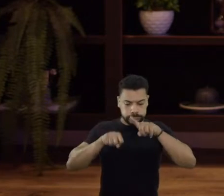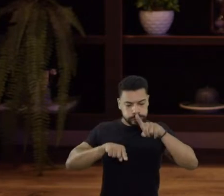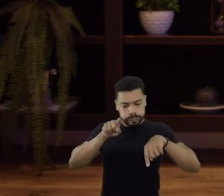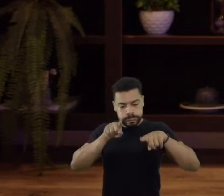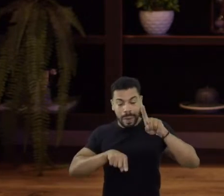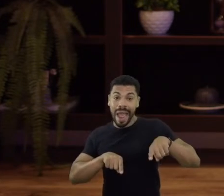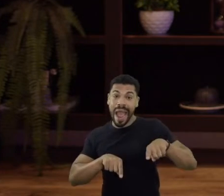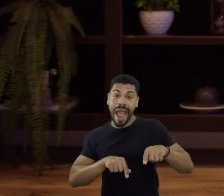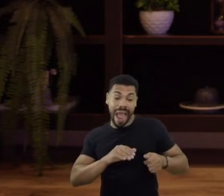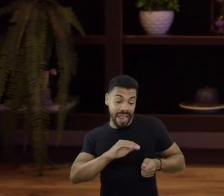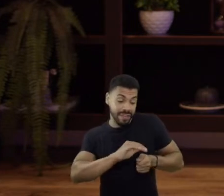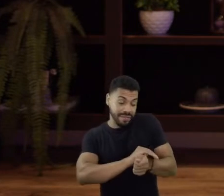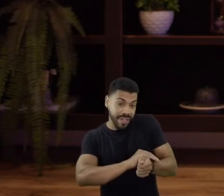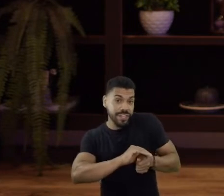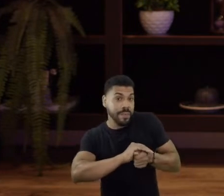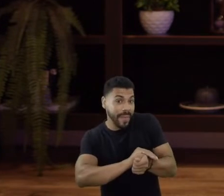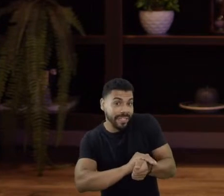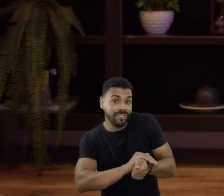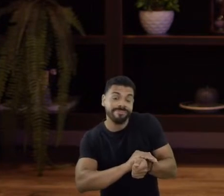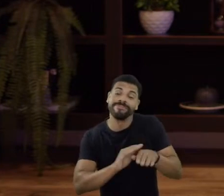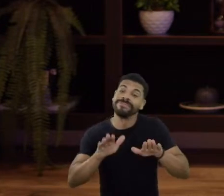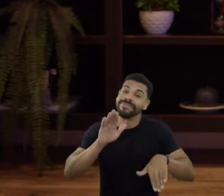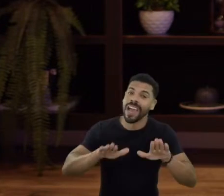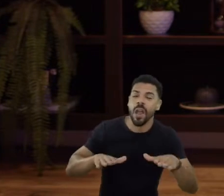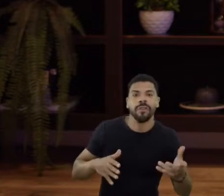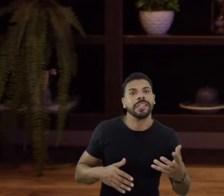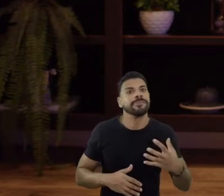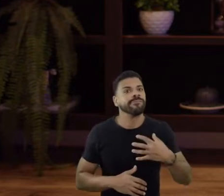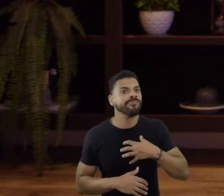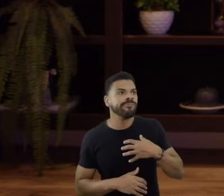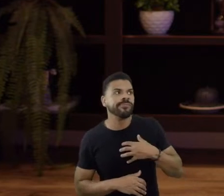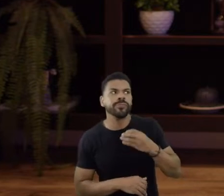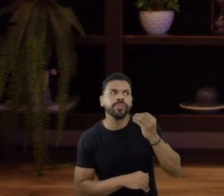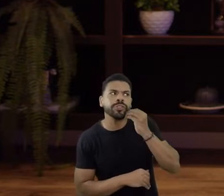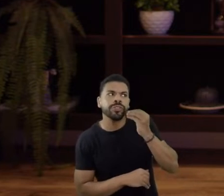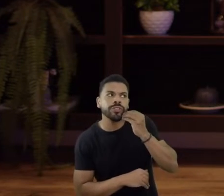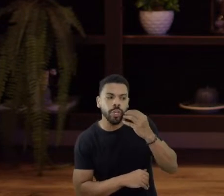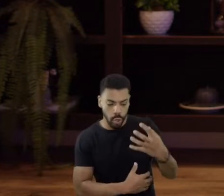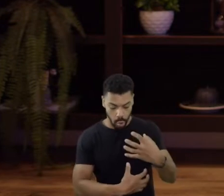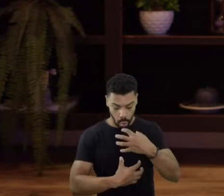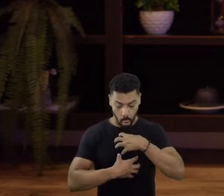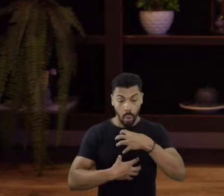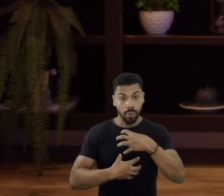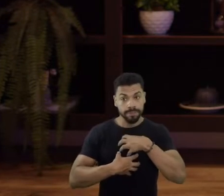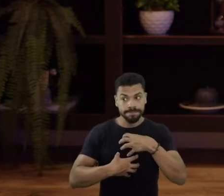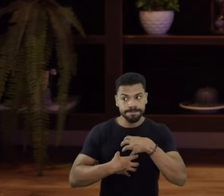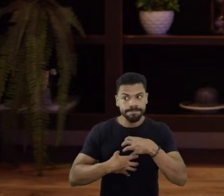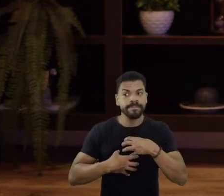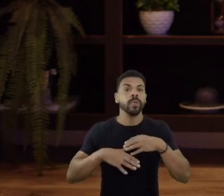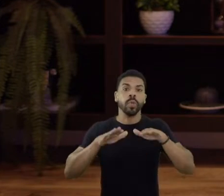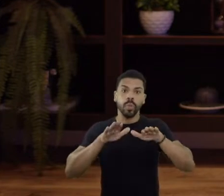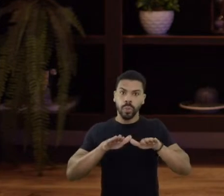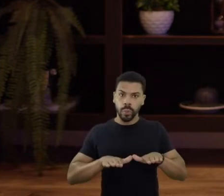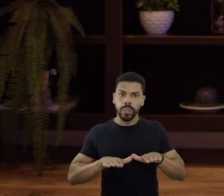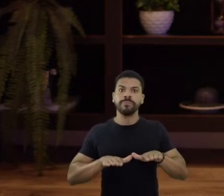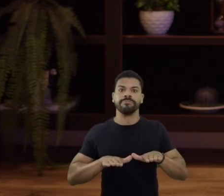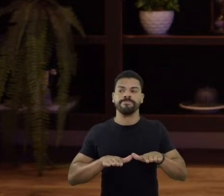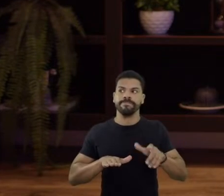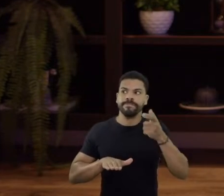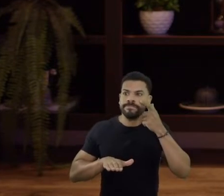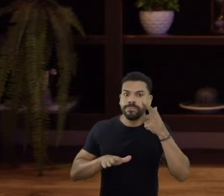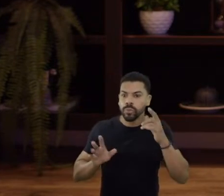investidores essas oscilações servem como um teste de comportamento para que ele permaneça na posição